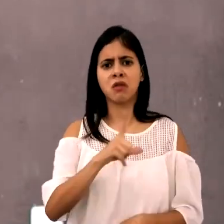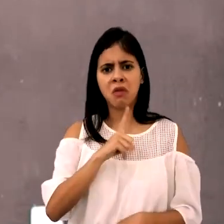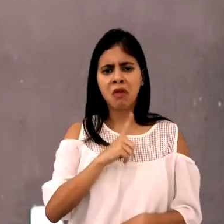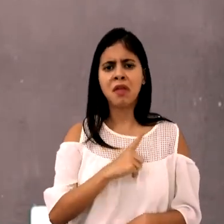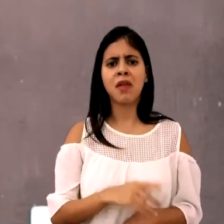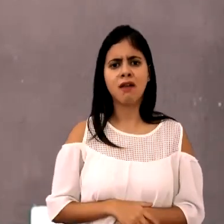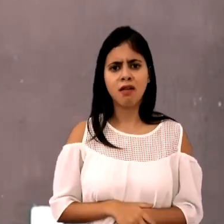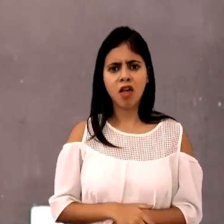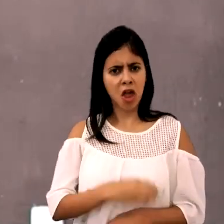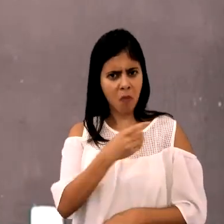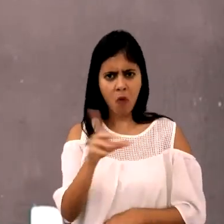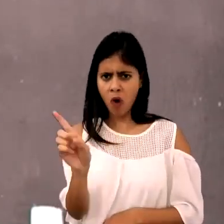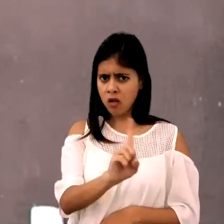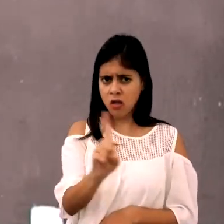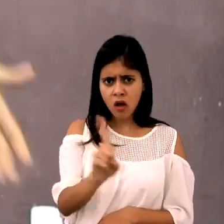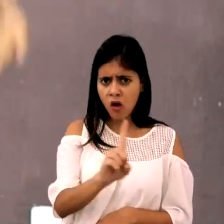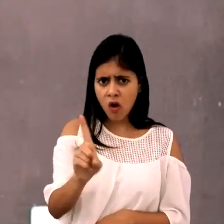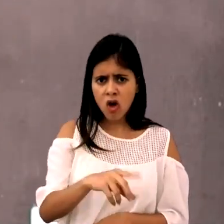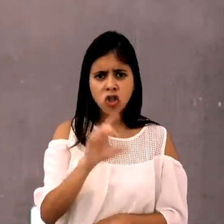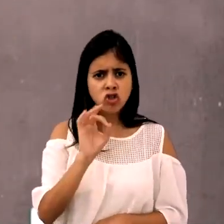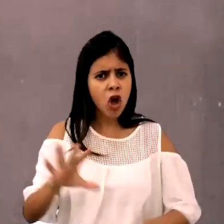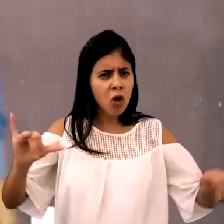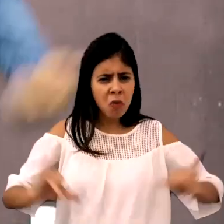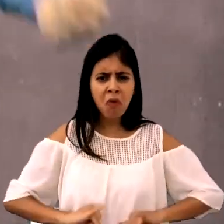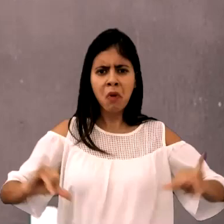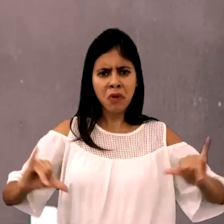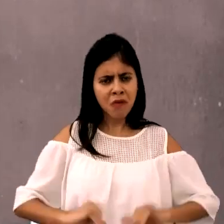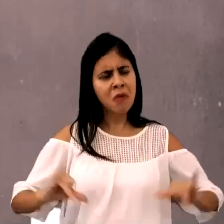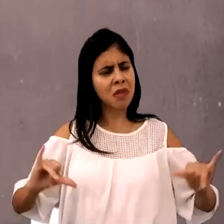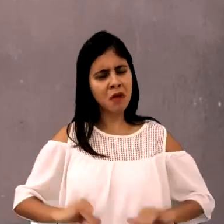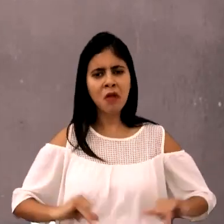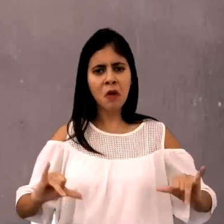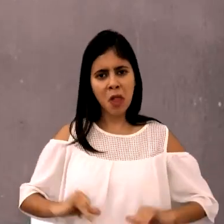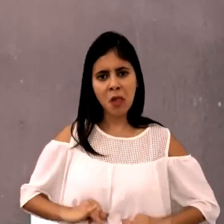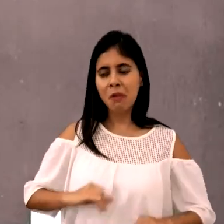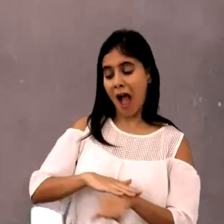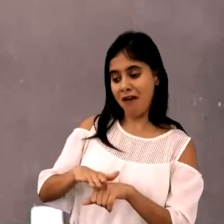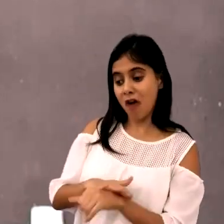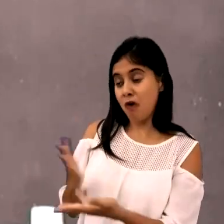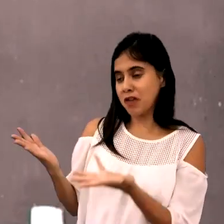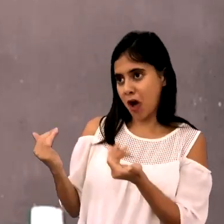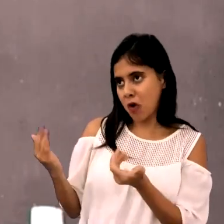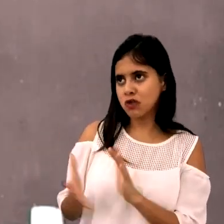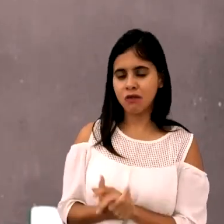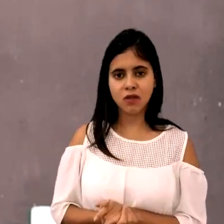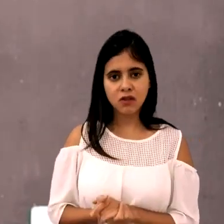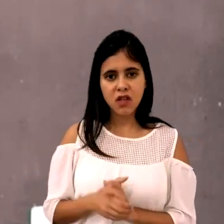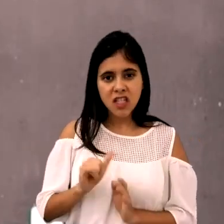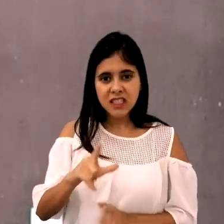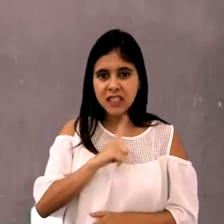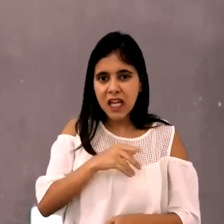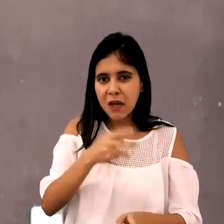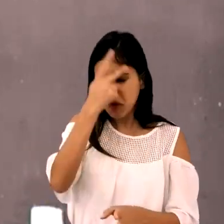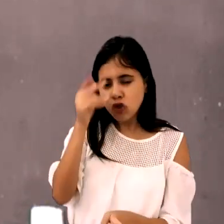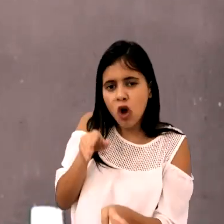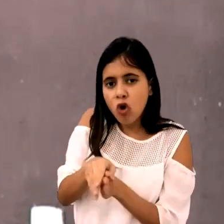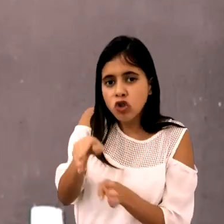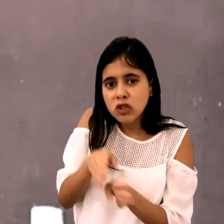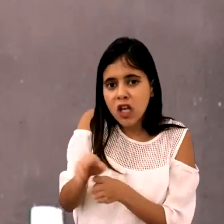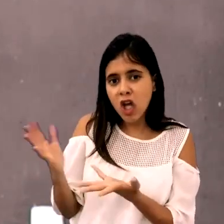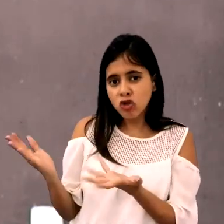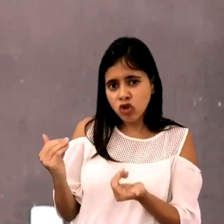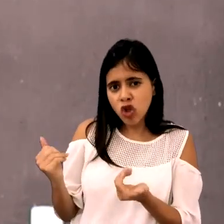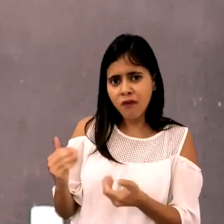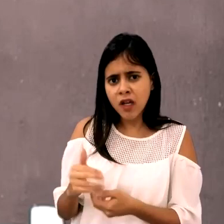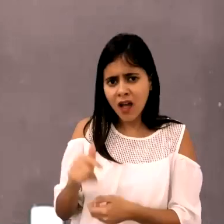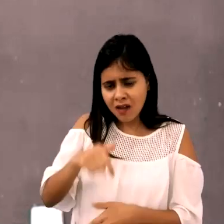boa. Vem contar dor, sofrimento. Aí vai chegar para um jovem, se tem gente aqui dentro da igreja fazendo isso com um jovem, pare